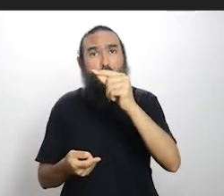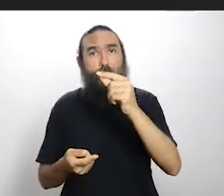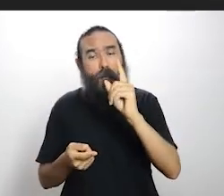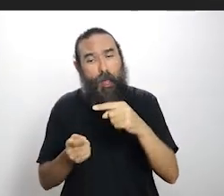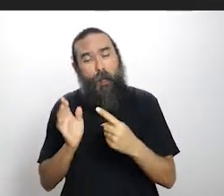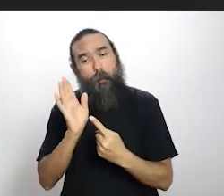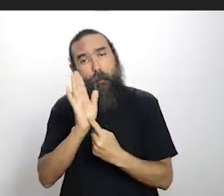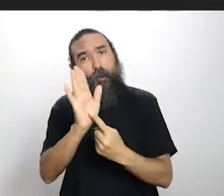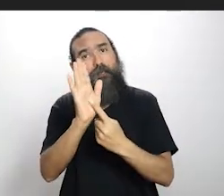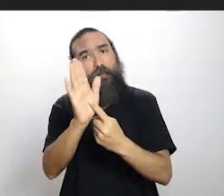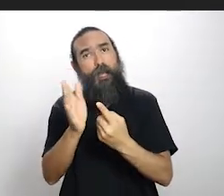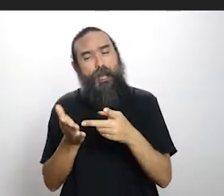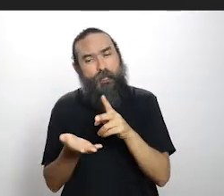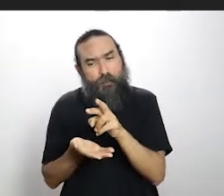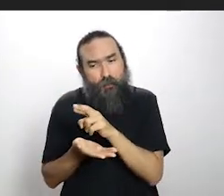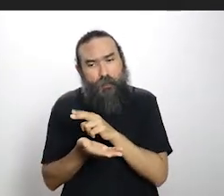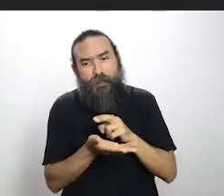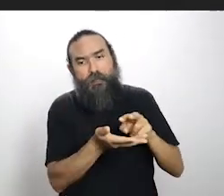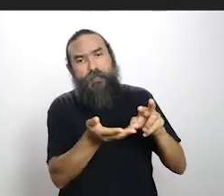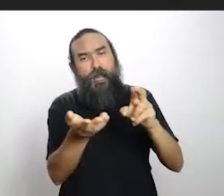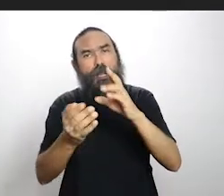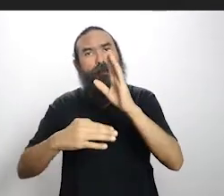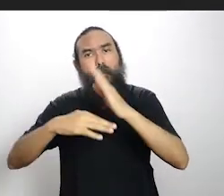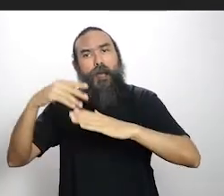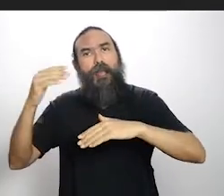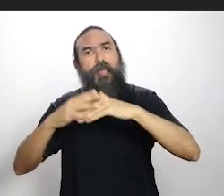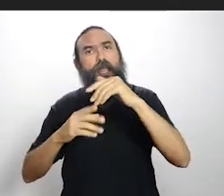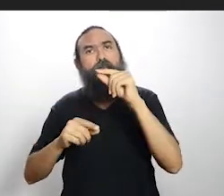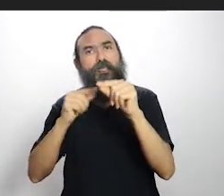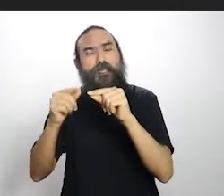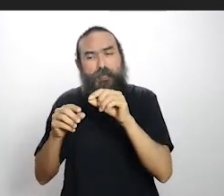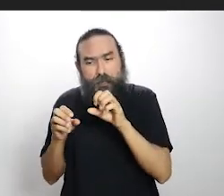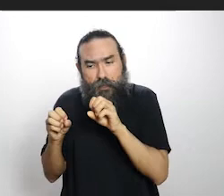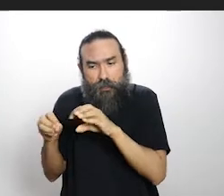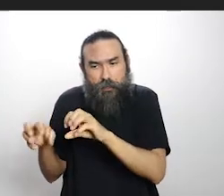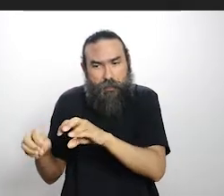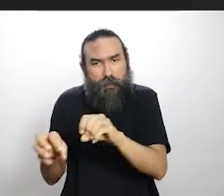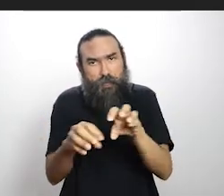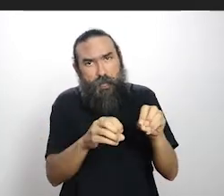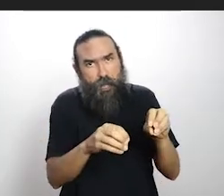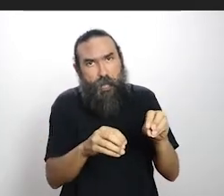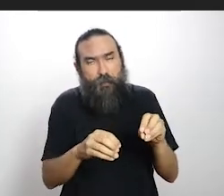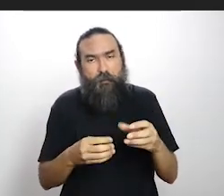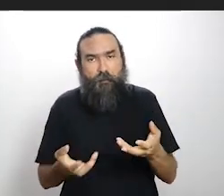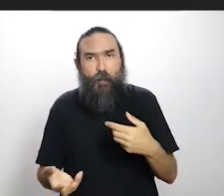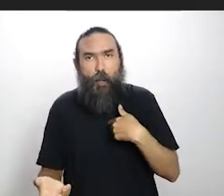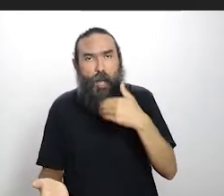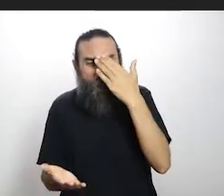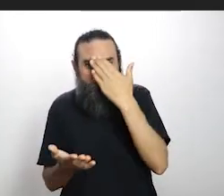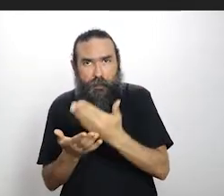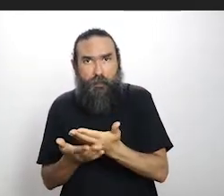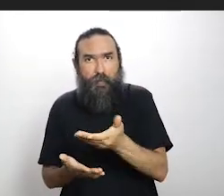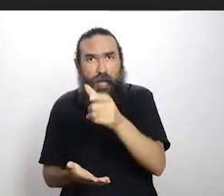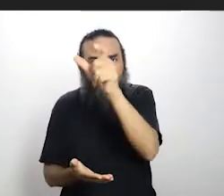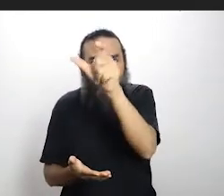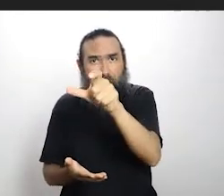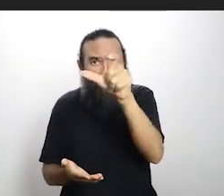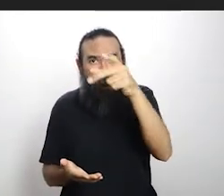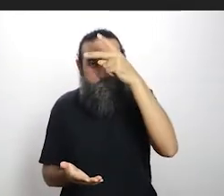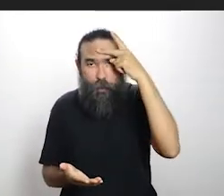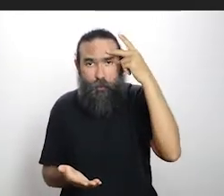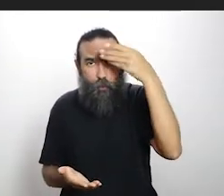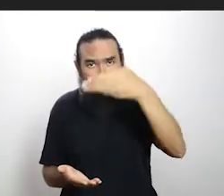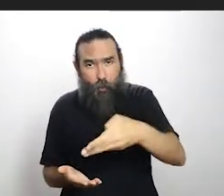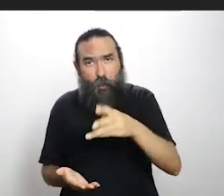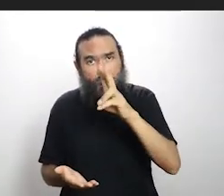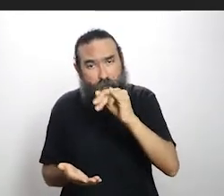somente essa diversidade que tem nos processos educativos, né? Acredito que na fala deles, cada qual com a sua